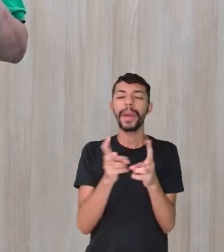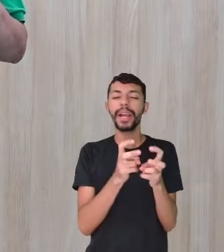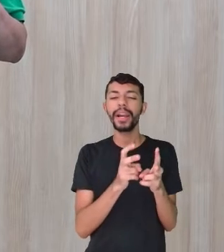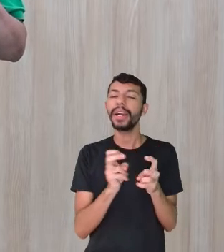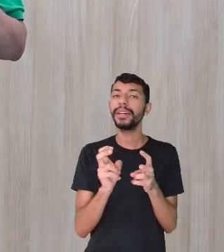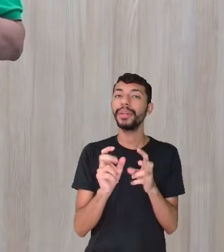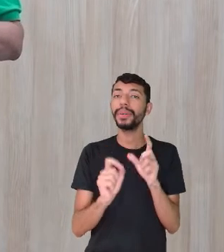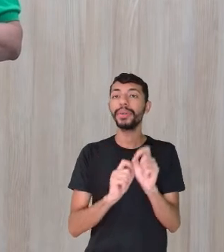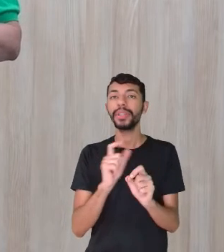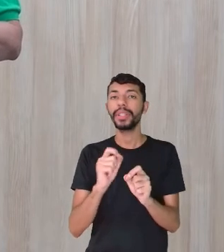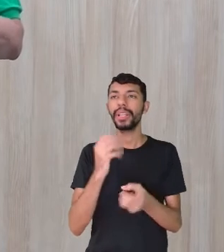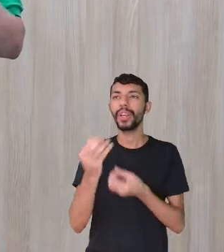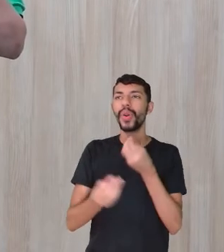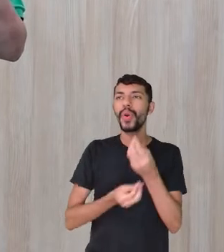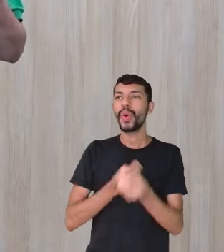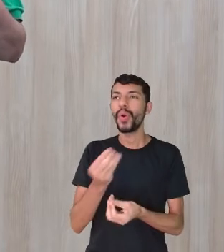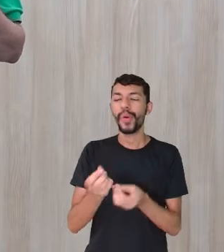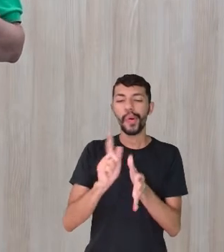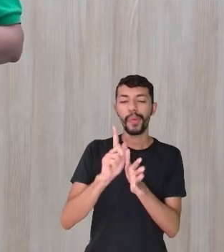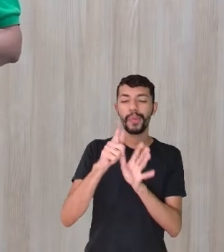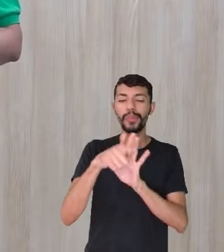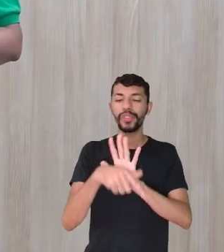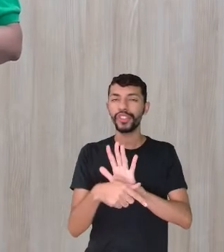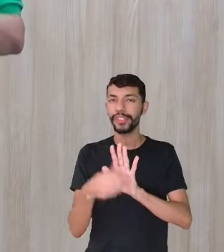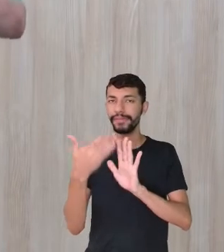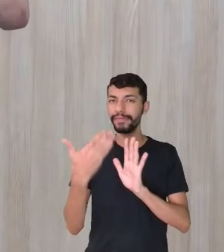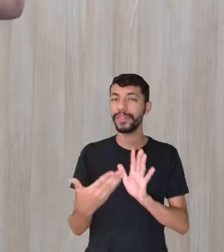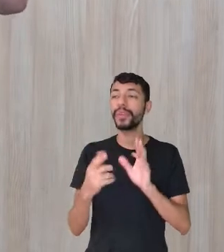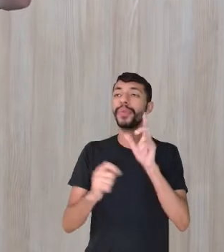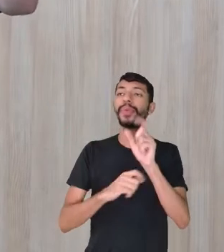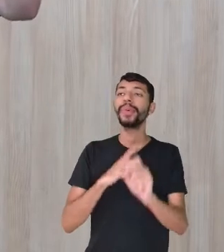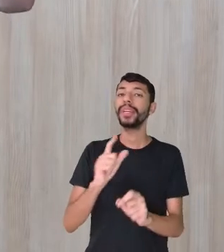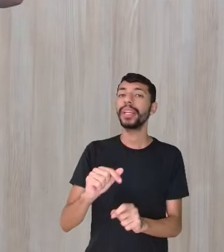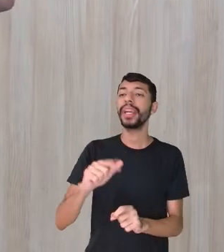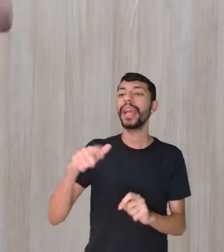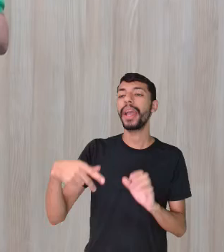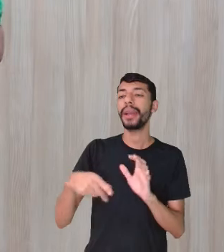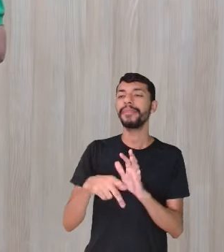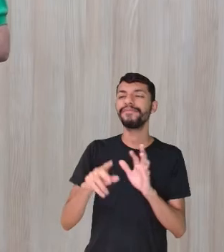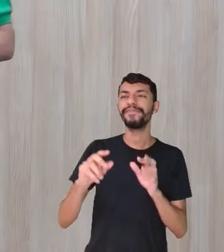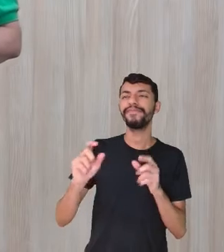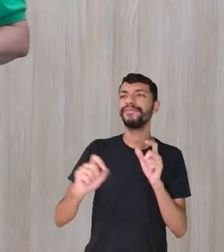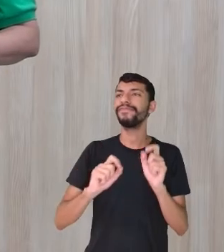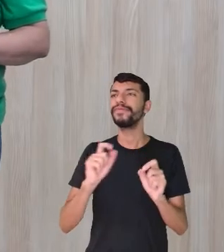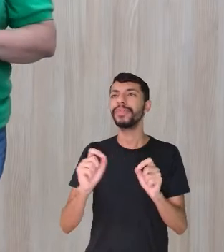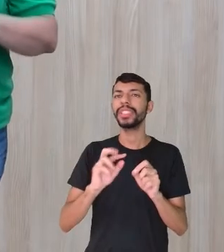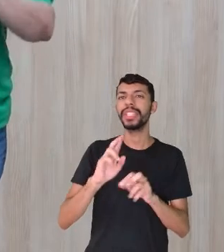perceber como esse gênero ele está em diferentes